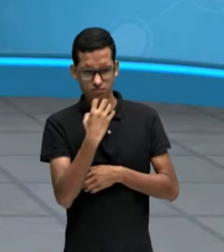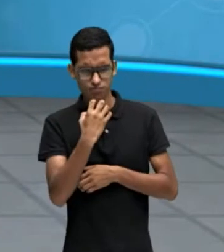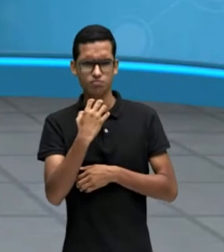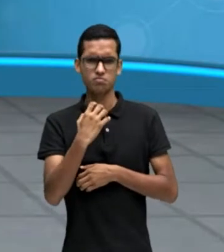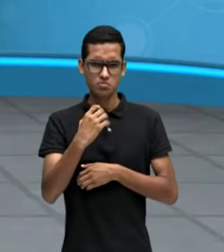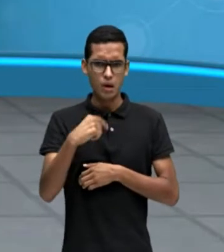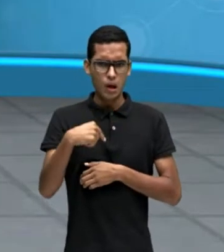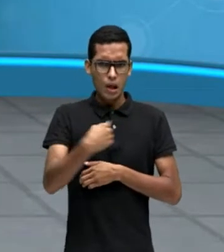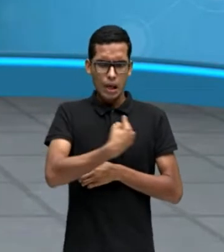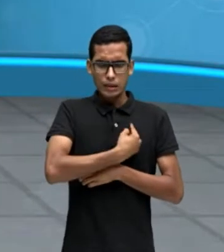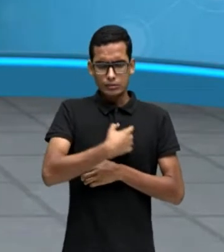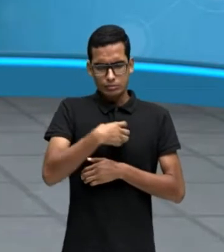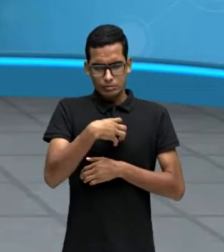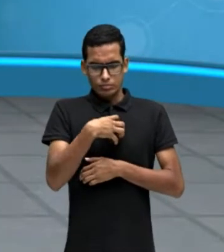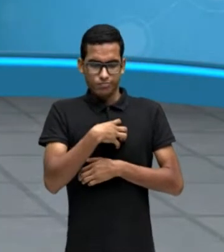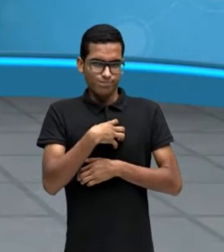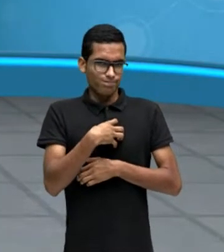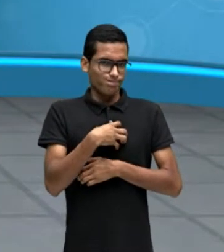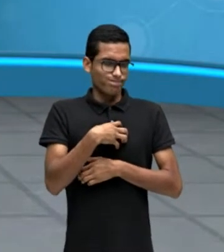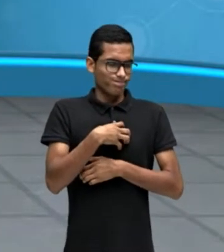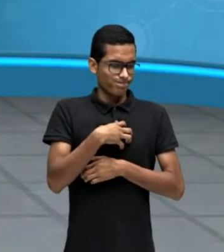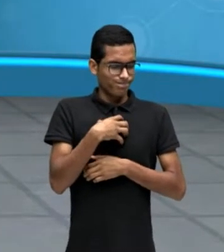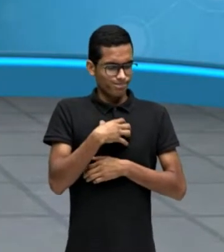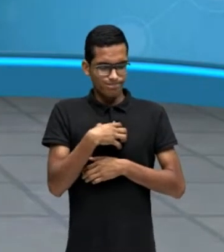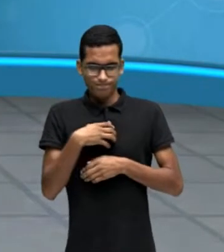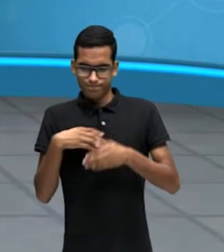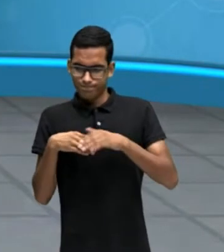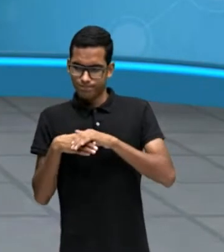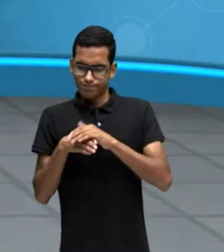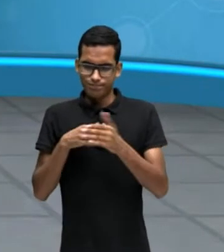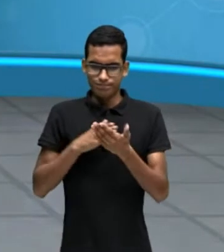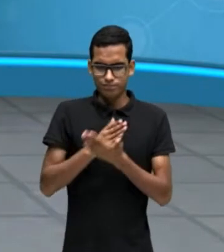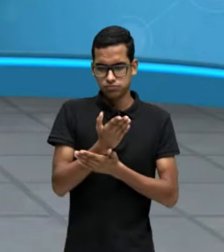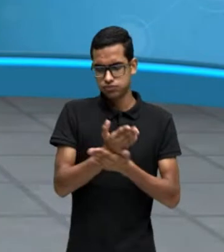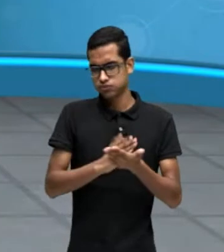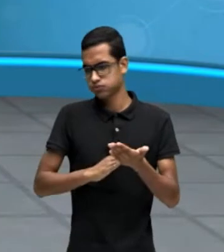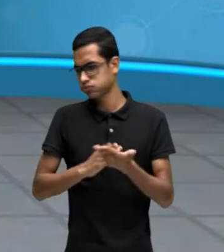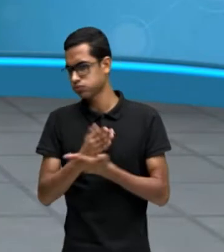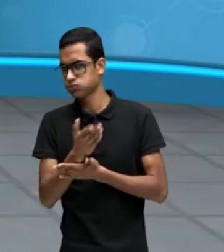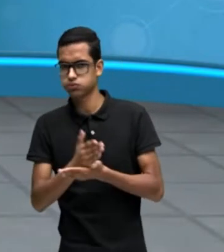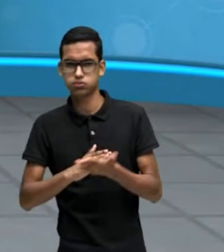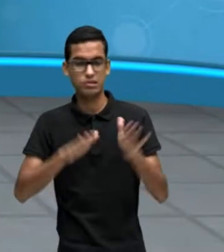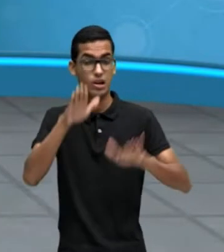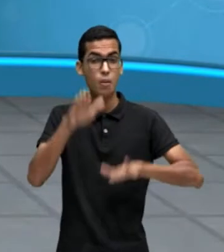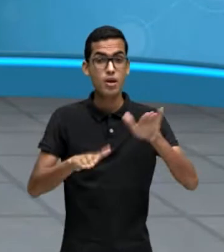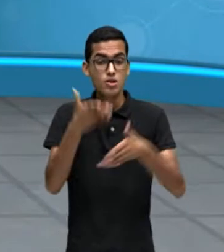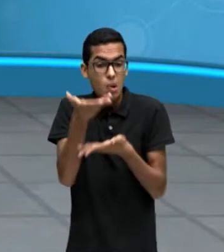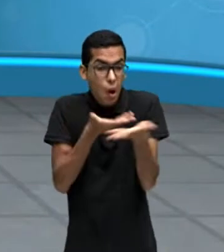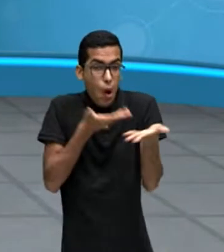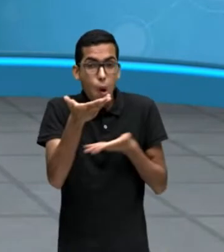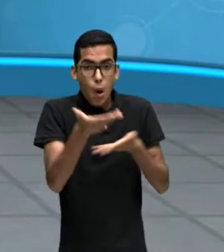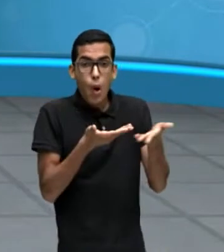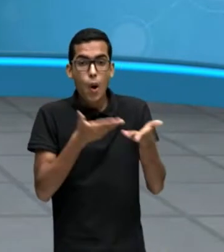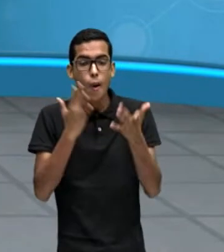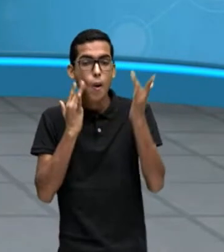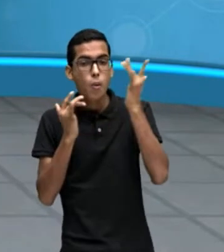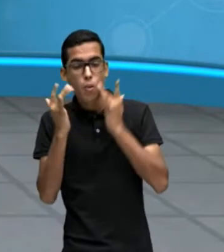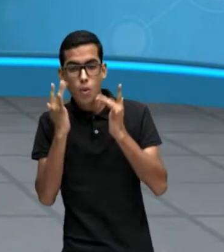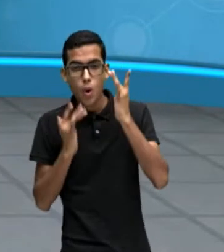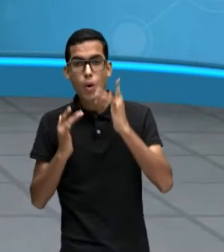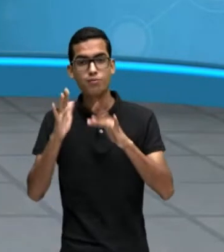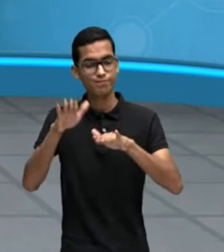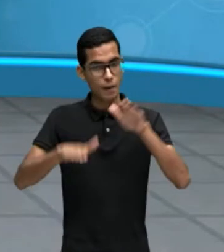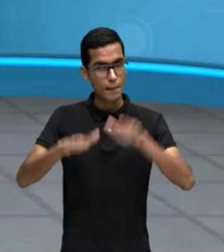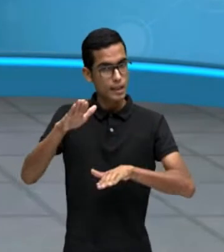gente até sentindo um pouco, dependendo da forma da interação do espectador com a ação dramática, a gente consegue